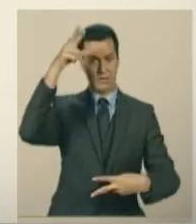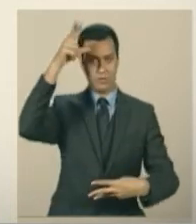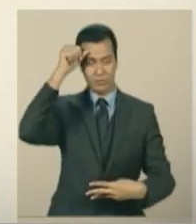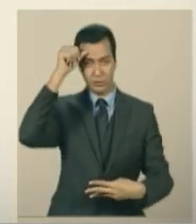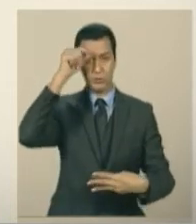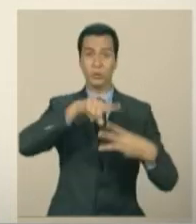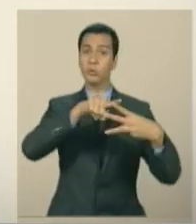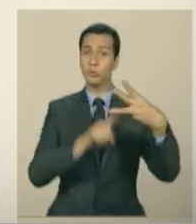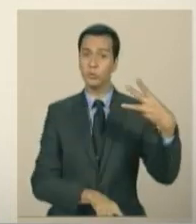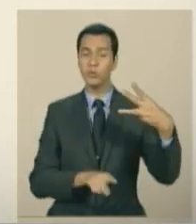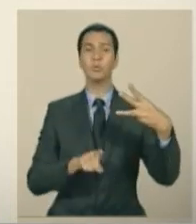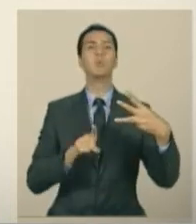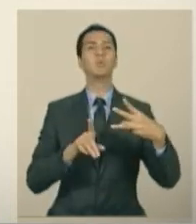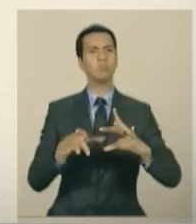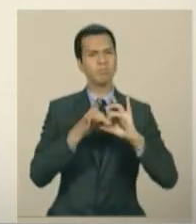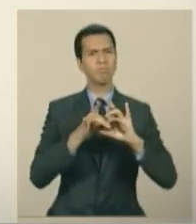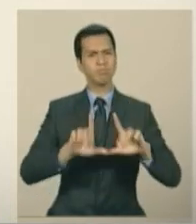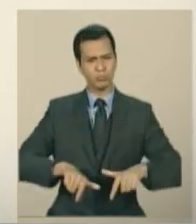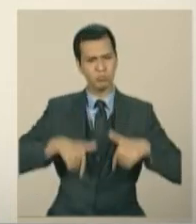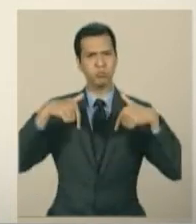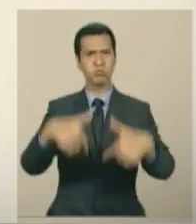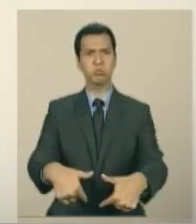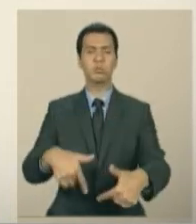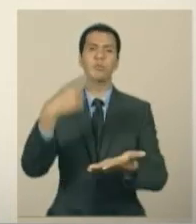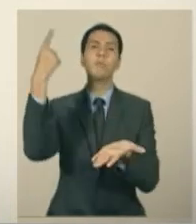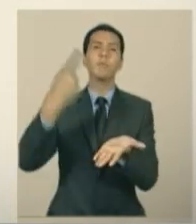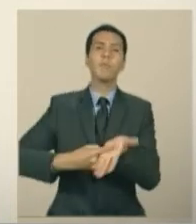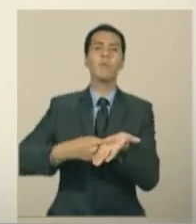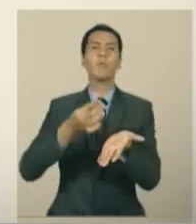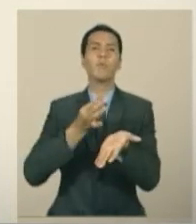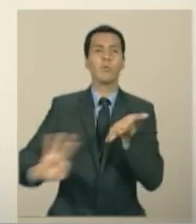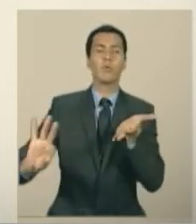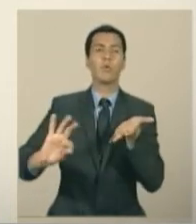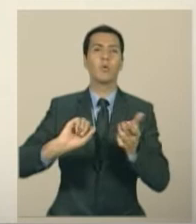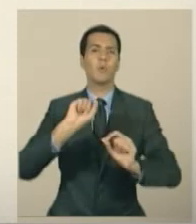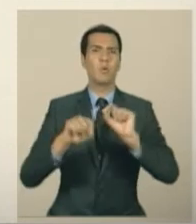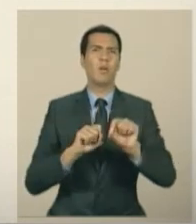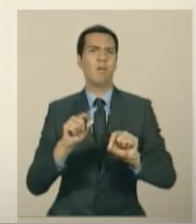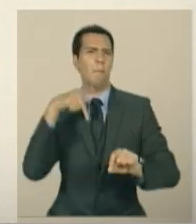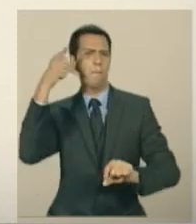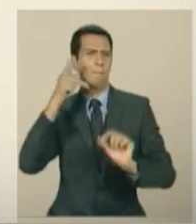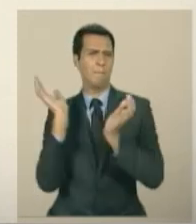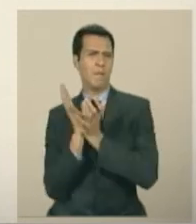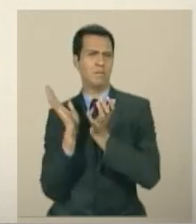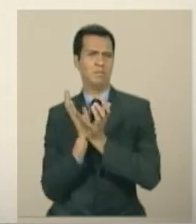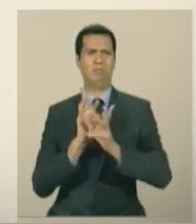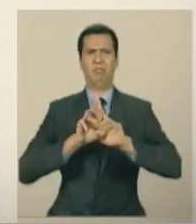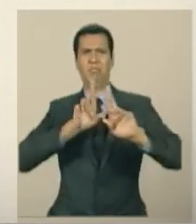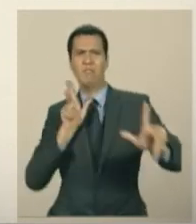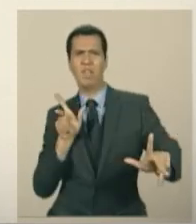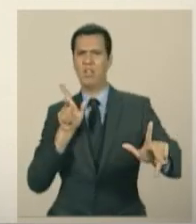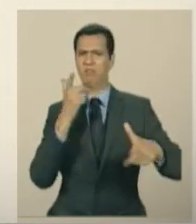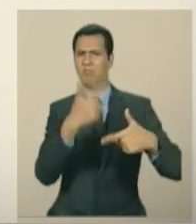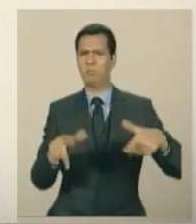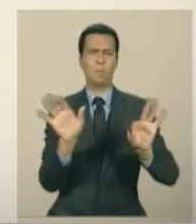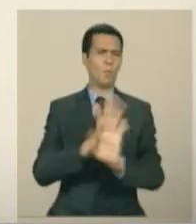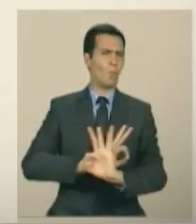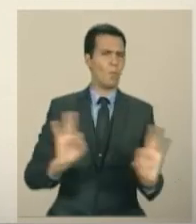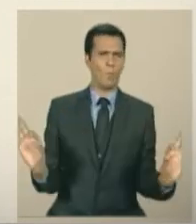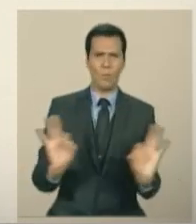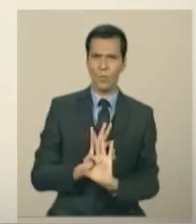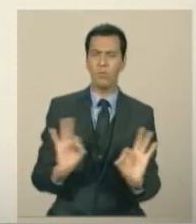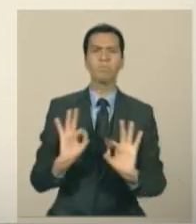no esforço conjunto num pacto e acima de diferenças políticas ou partidárias o